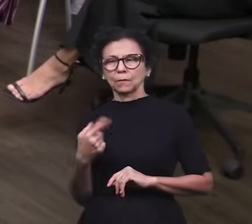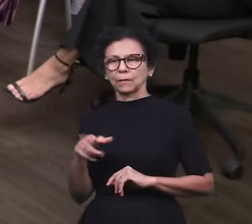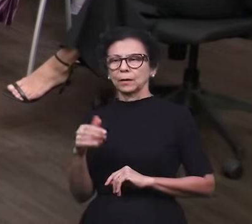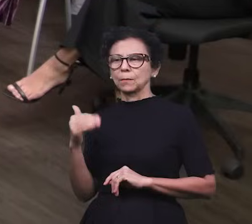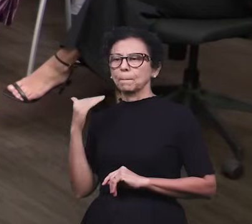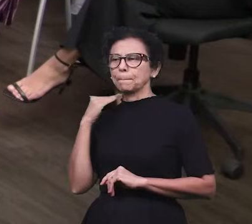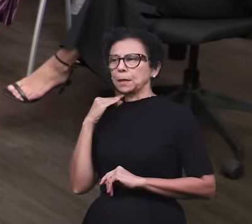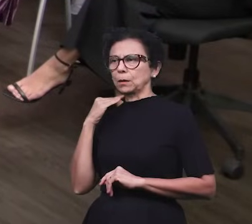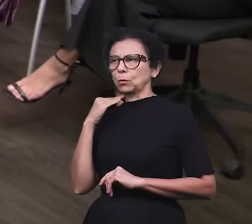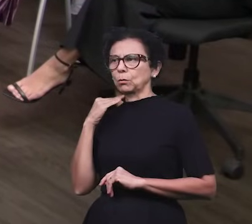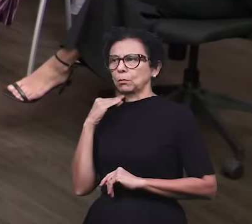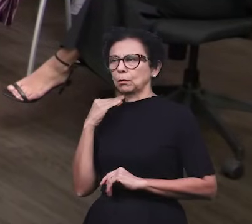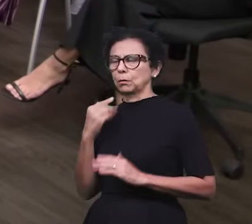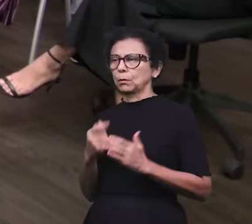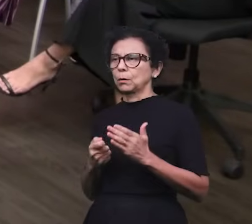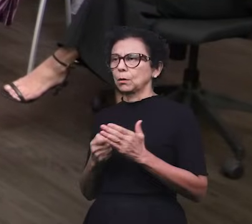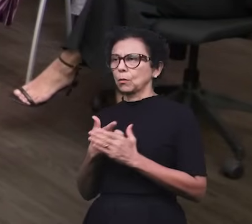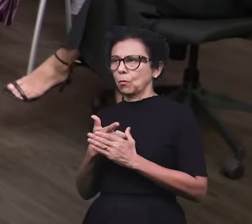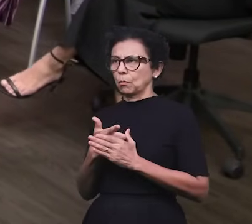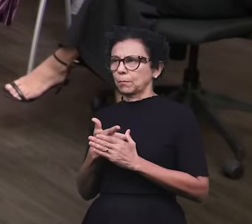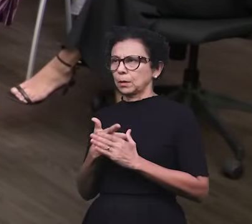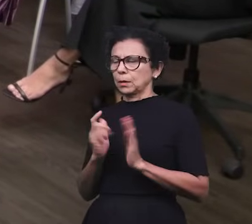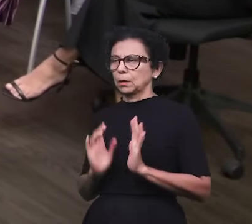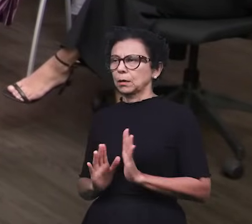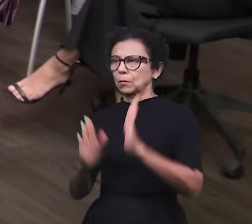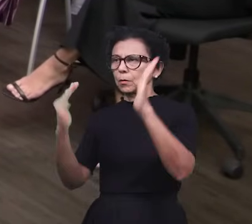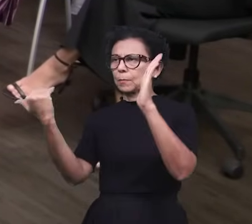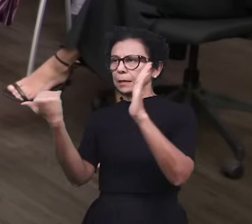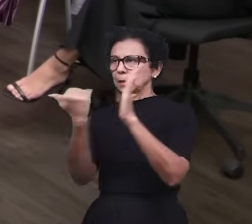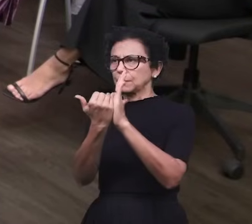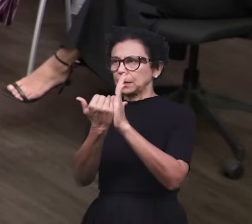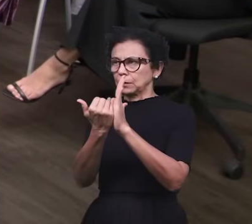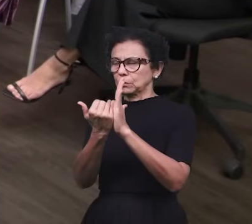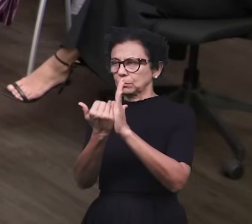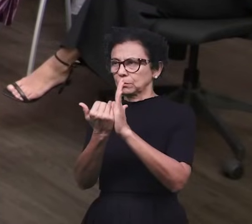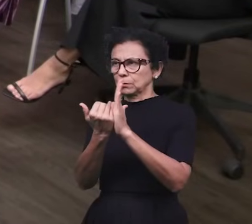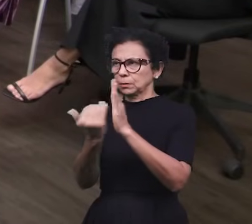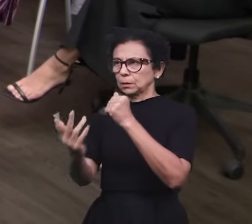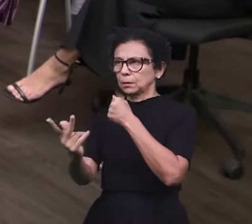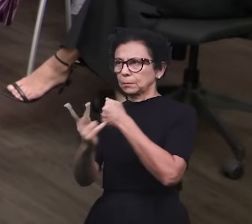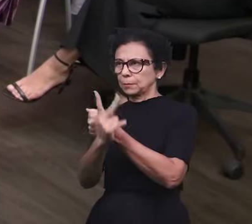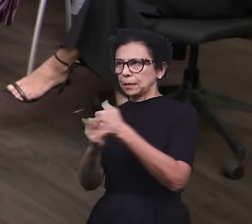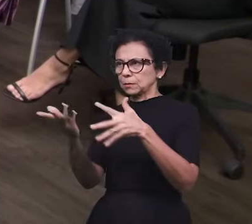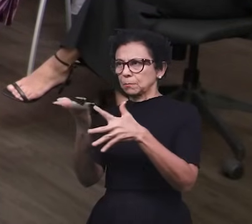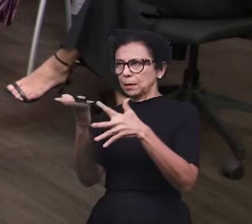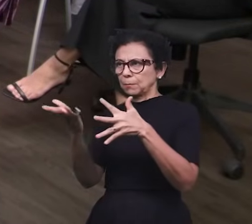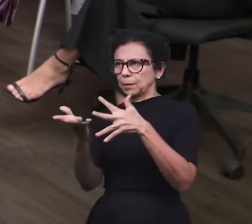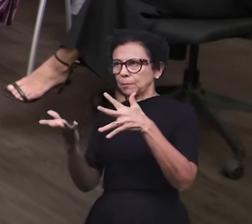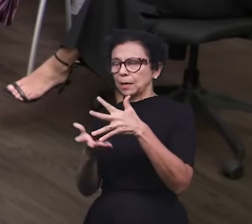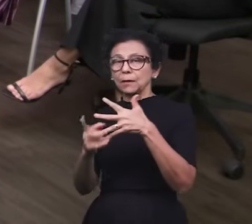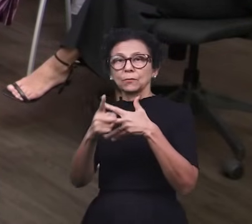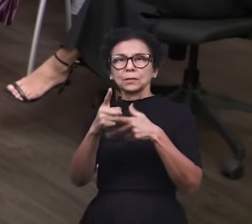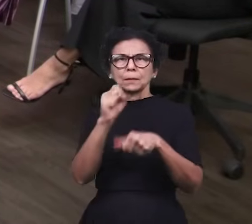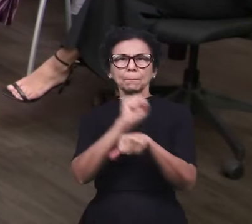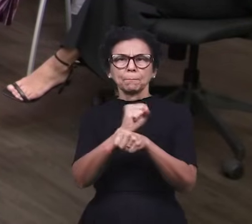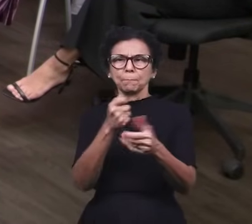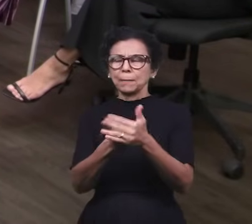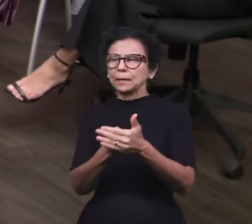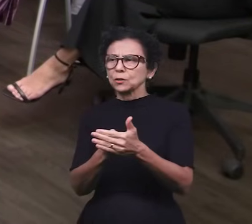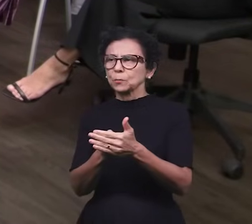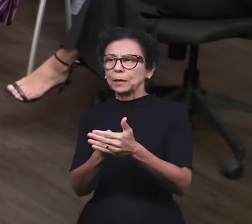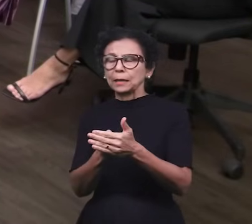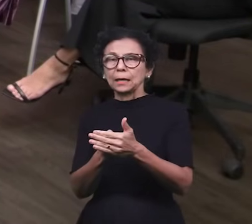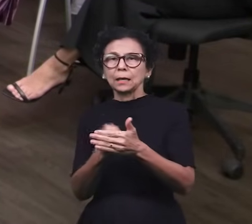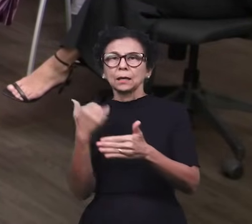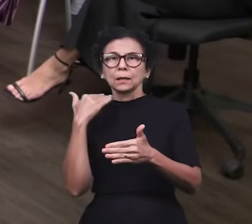apartamento financiado do banco, e ela para de pagar esse financiamento, o banco ele tem direito de tomar aquele bem. Sim. Então a pessoa